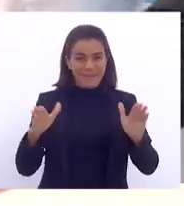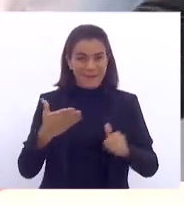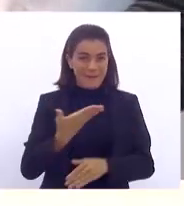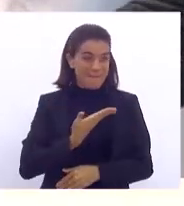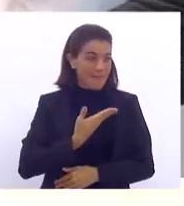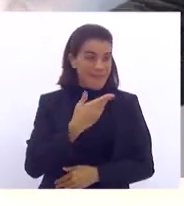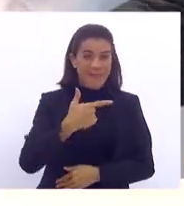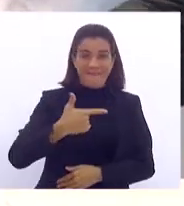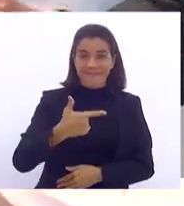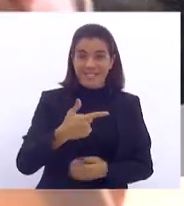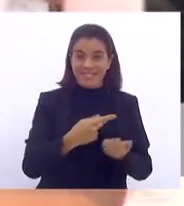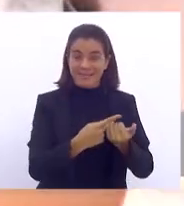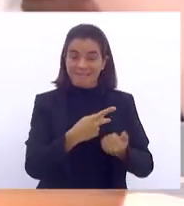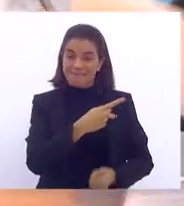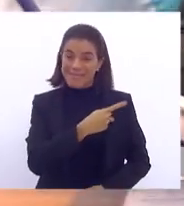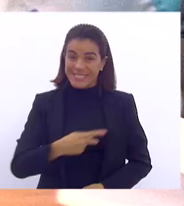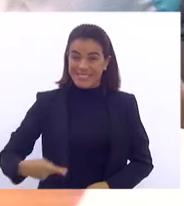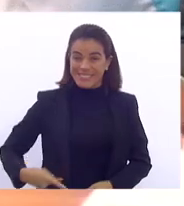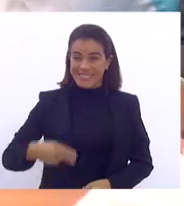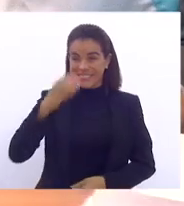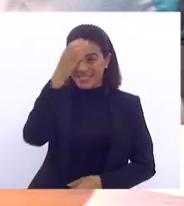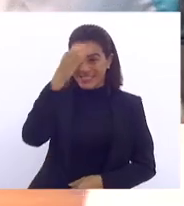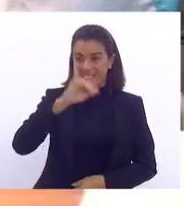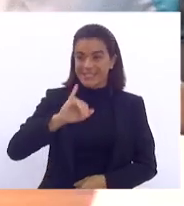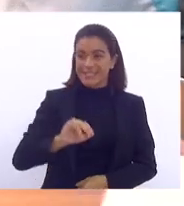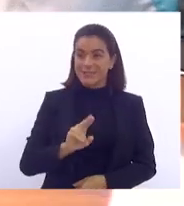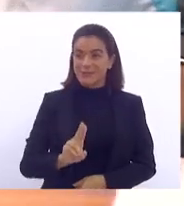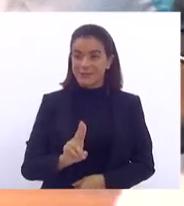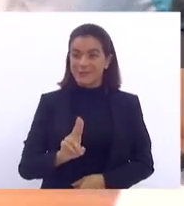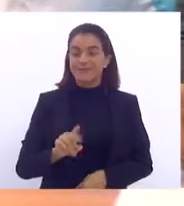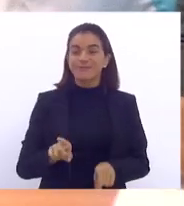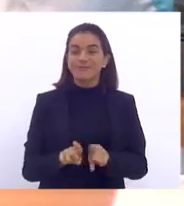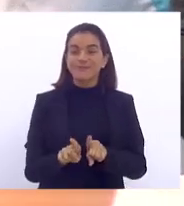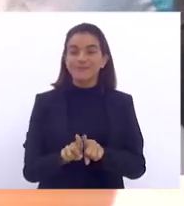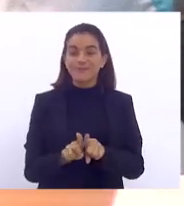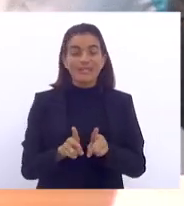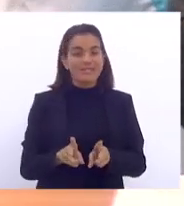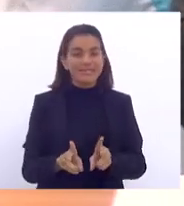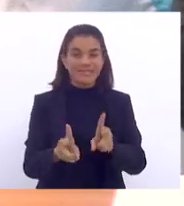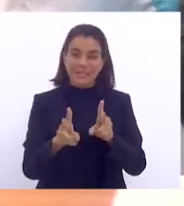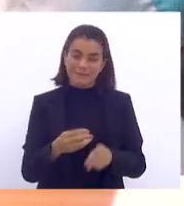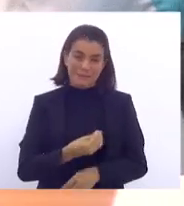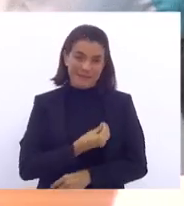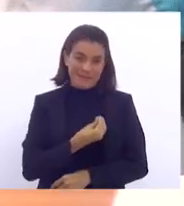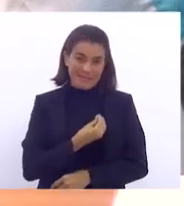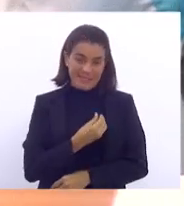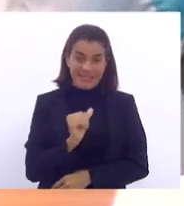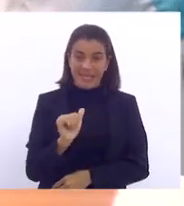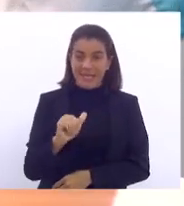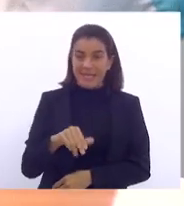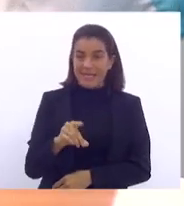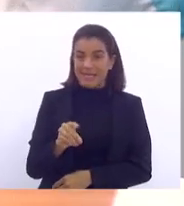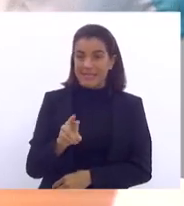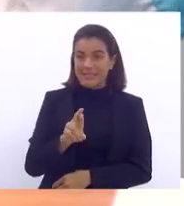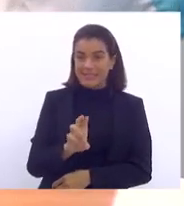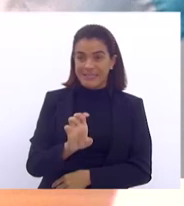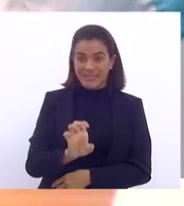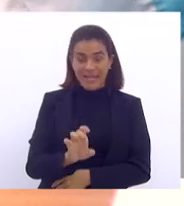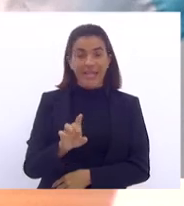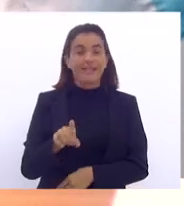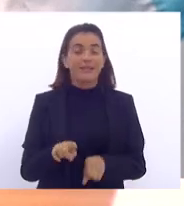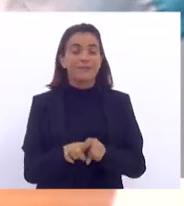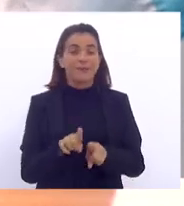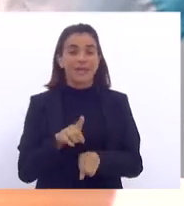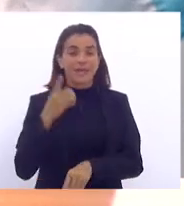vice-presidente ajul que eu gostaria de registrar sempre a presença André Correa e o meu querido amigo deputado Luiz